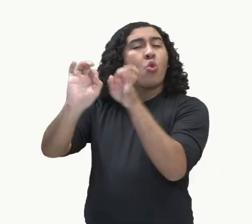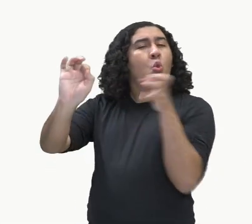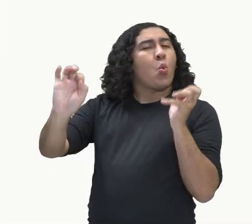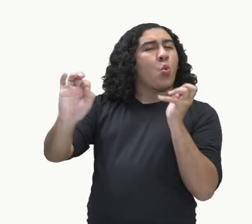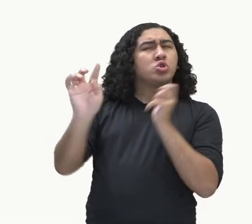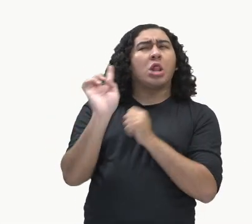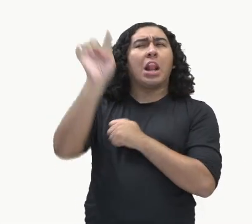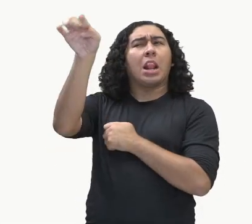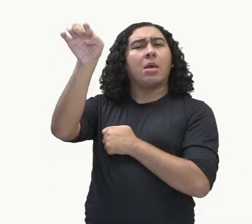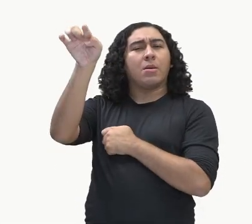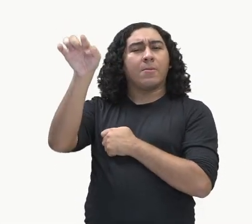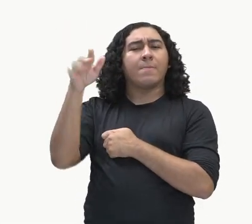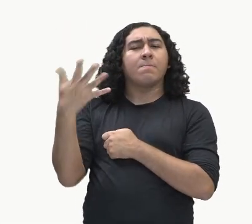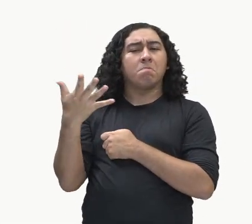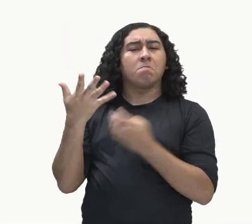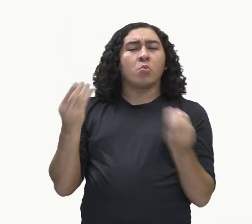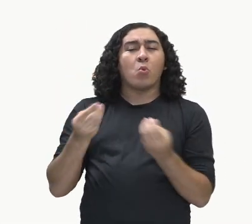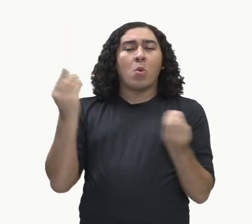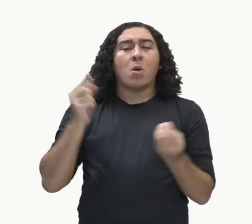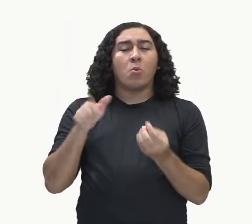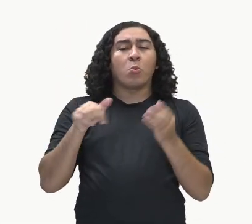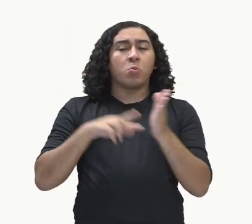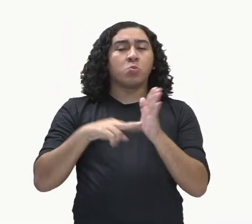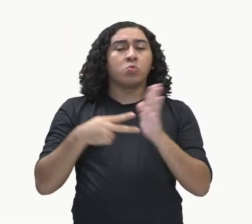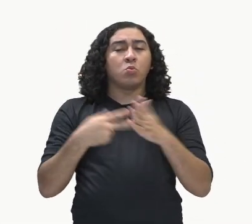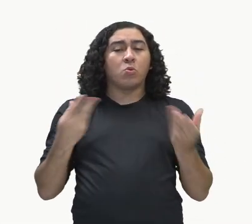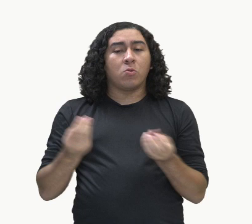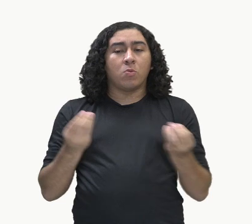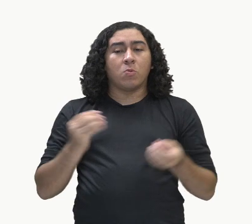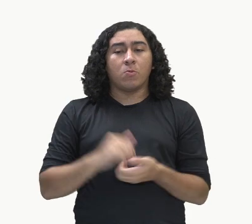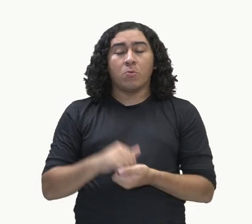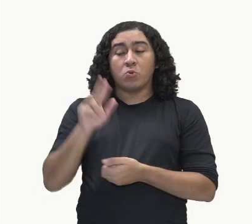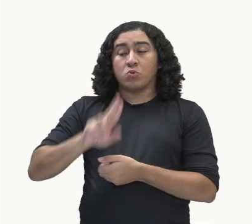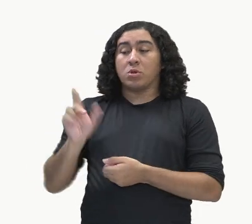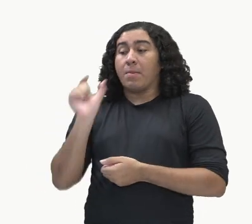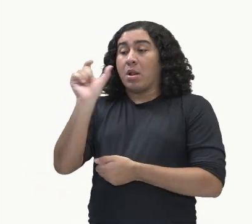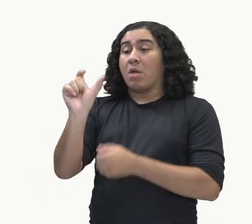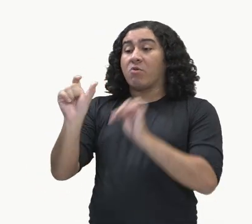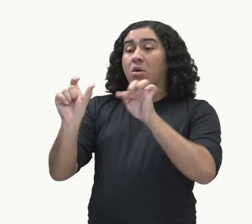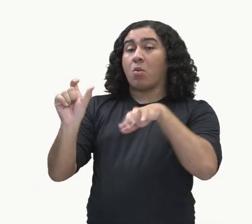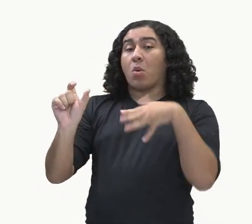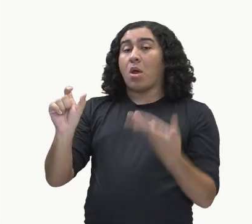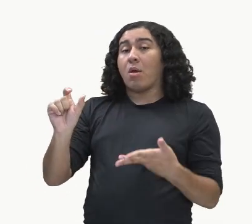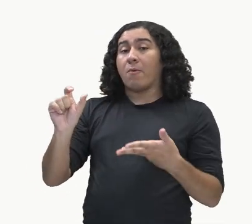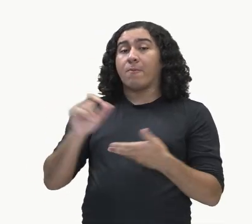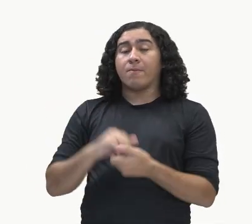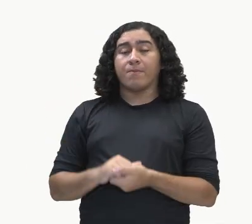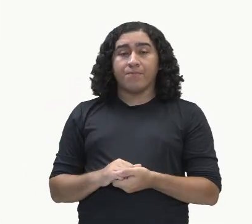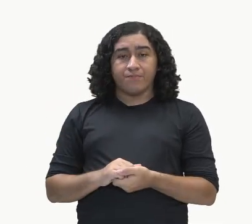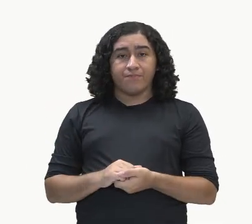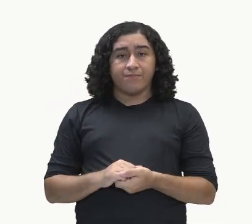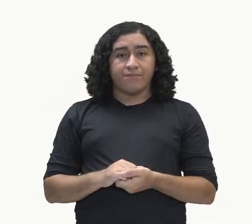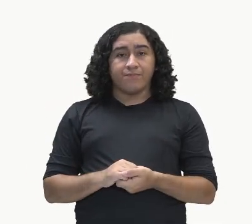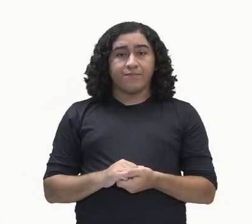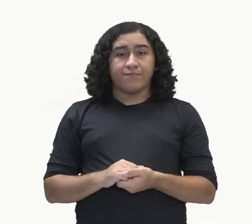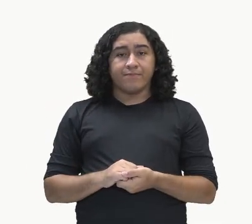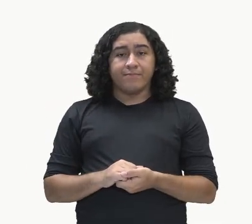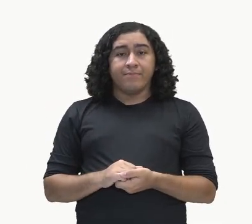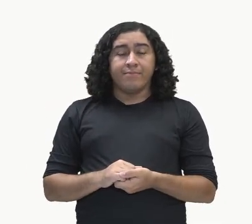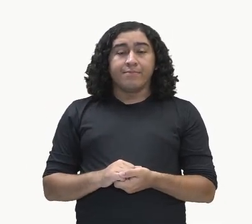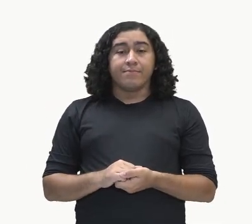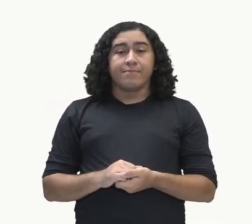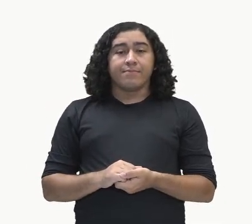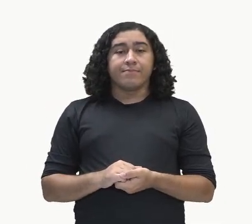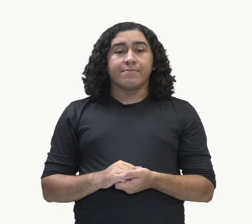né, de mim, eu vou utilizar qual pronome? These ou those? Então,